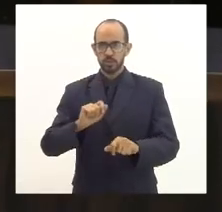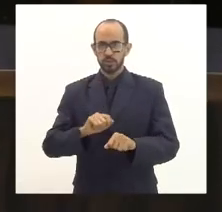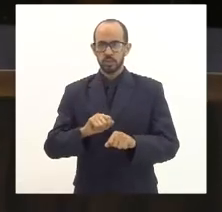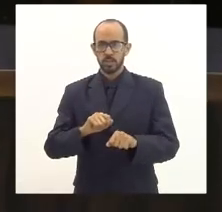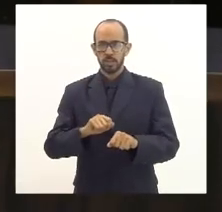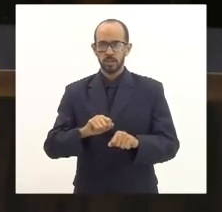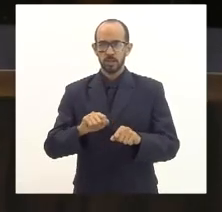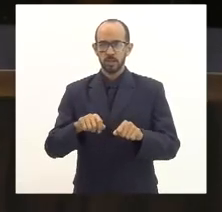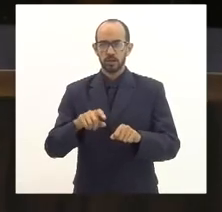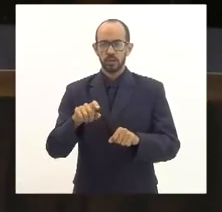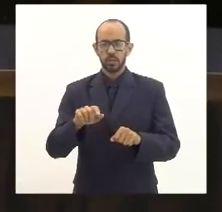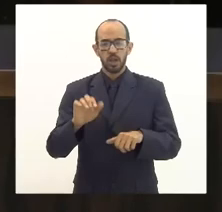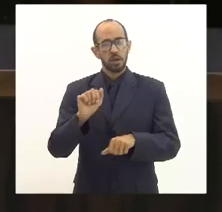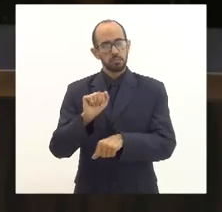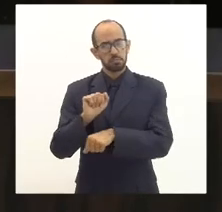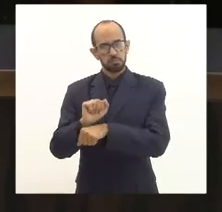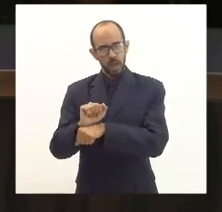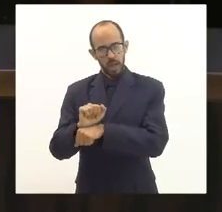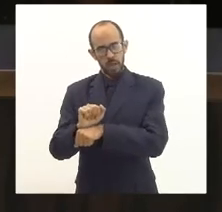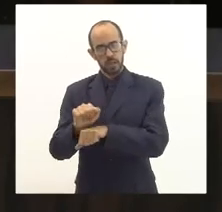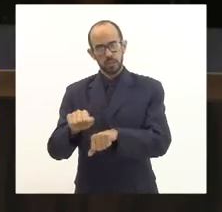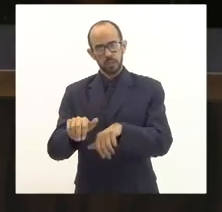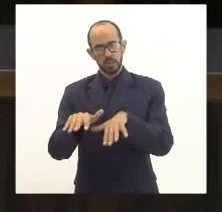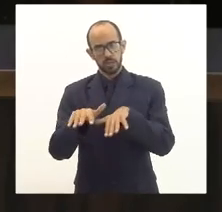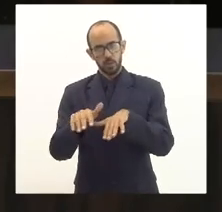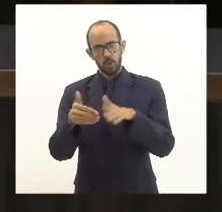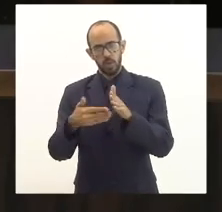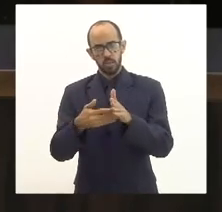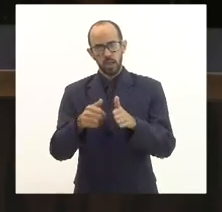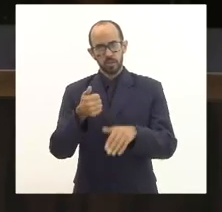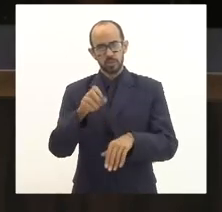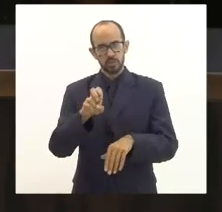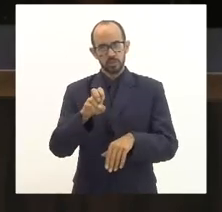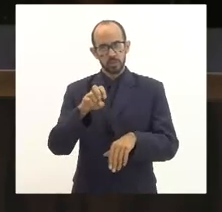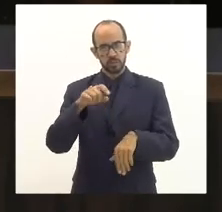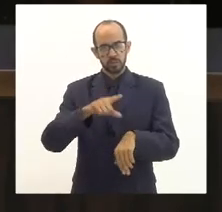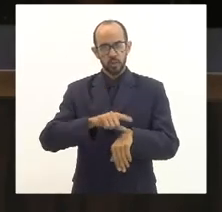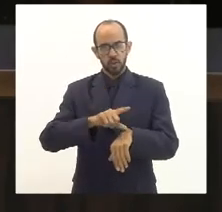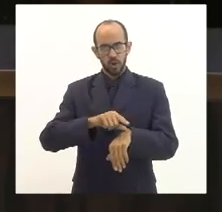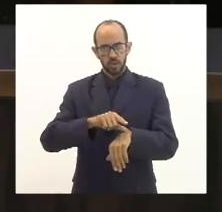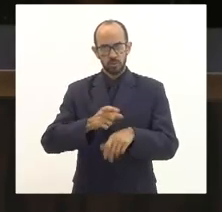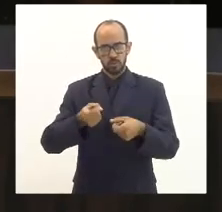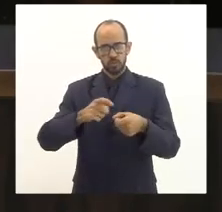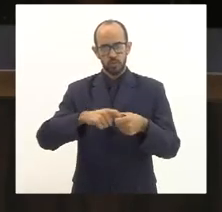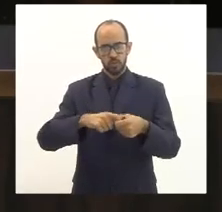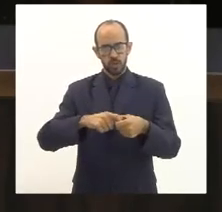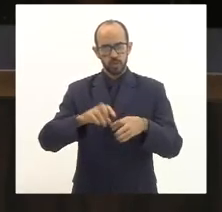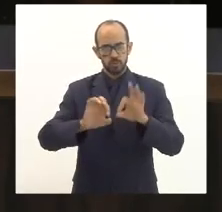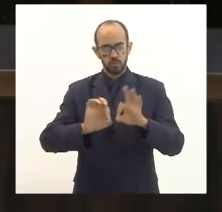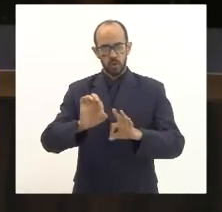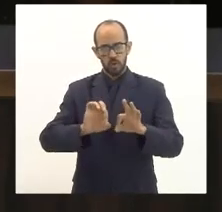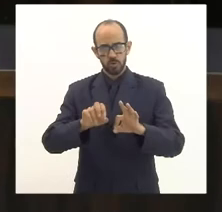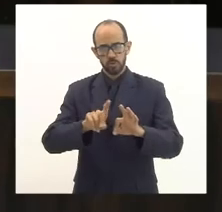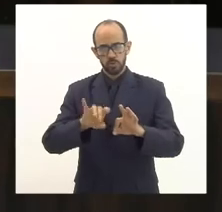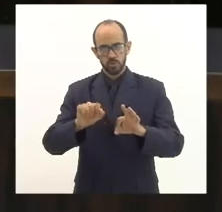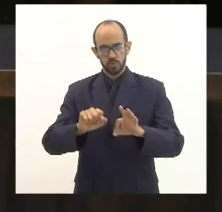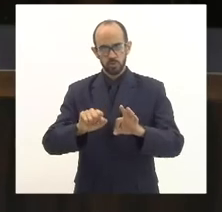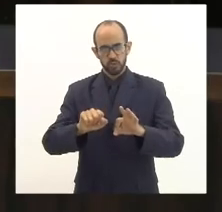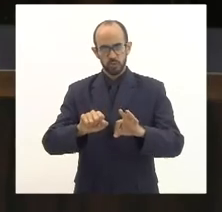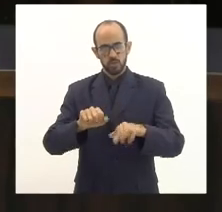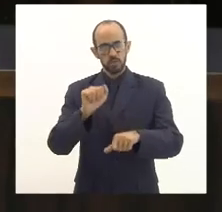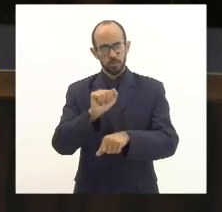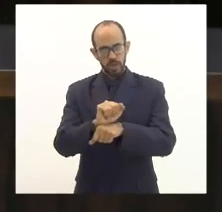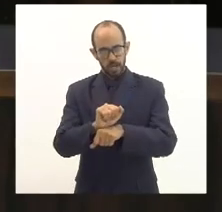é suspende a sessão até às 15horas quando o retornaremos com a ordem do dia está